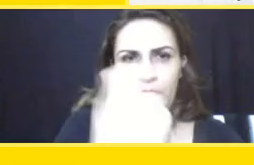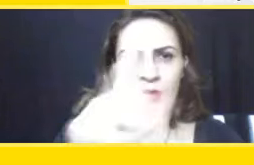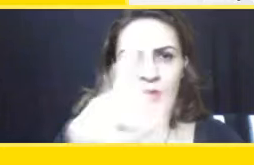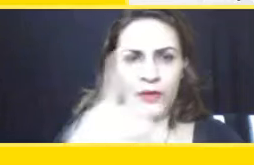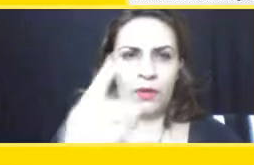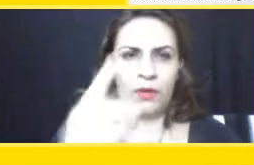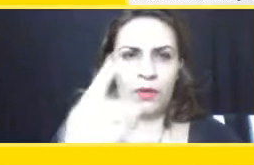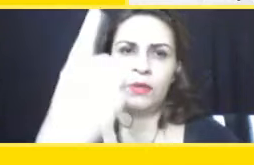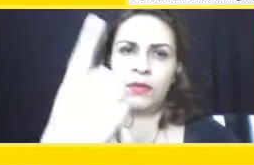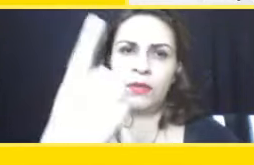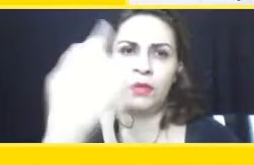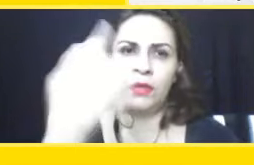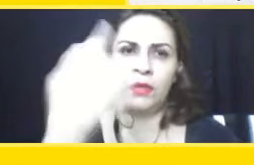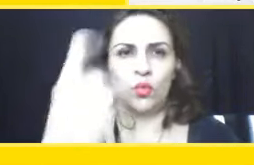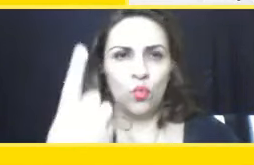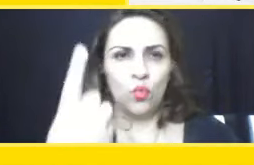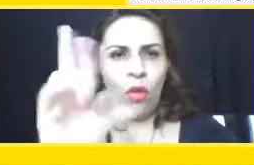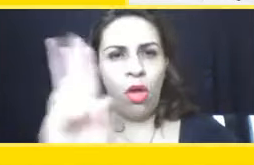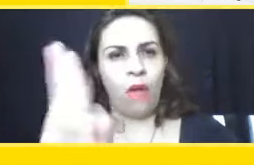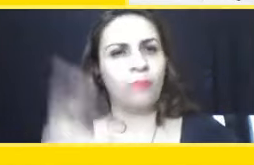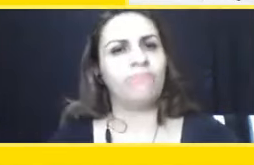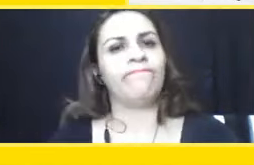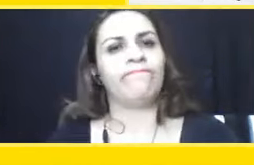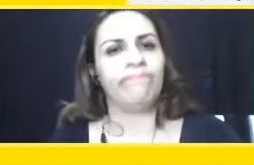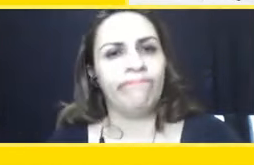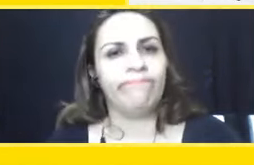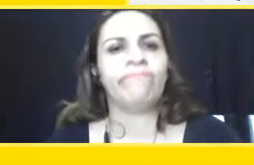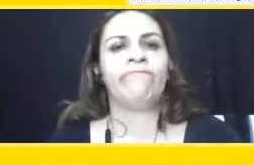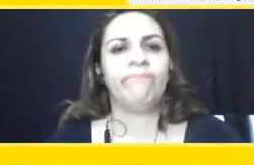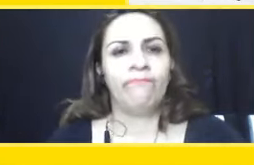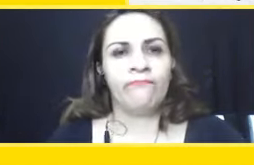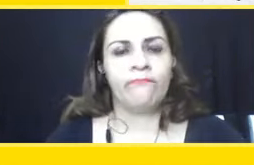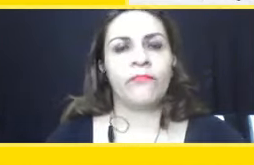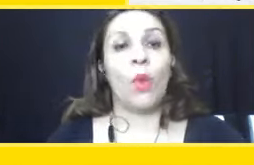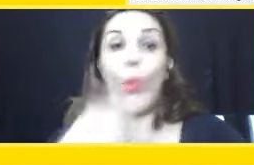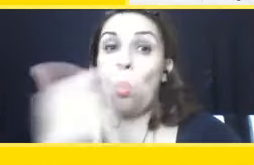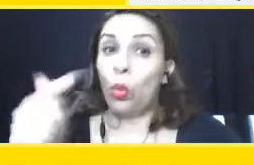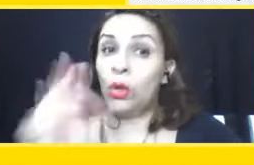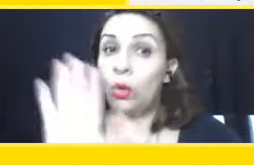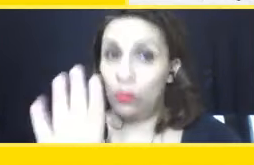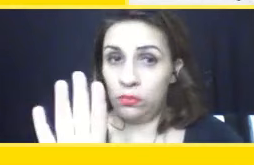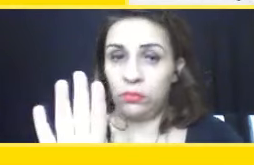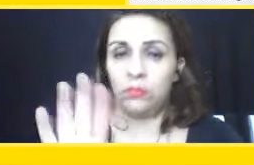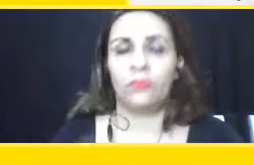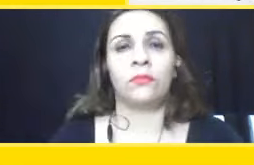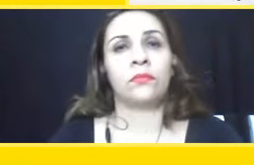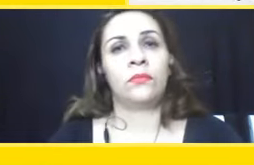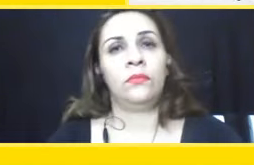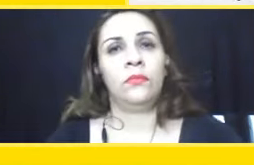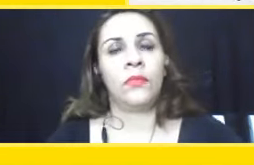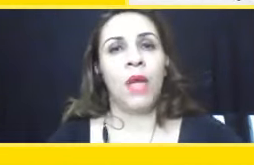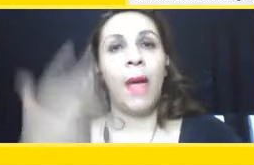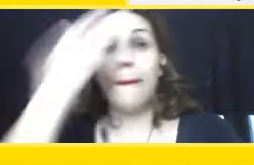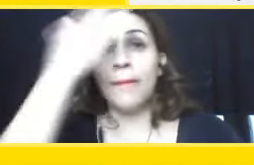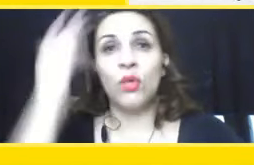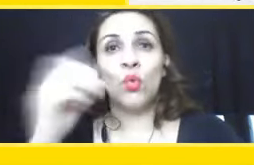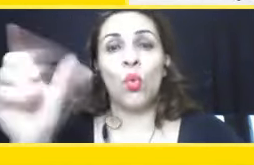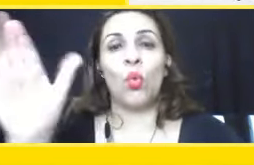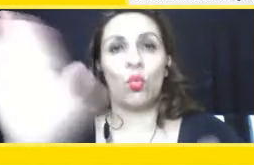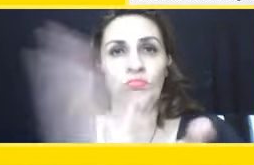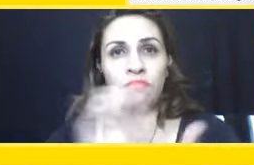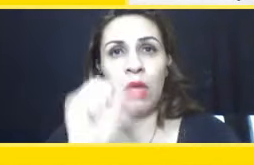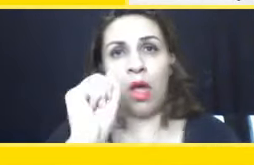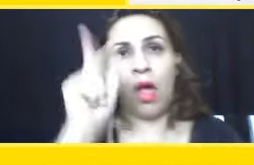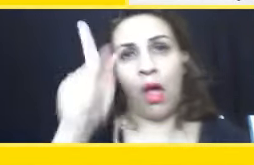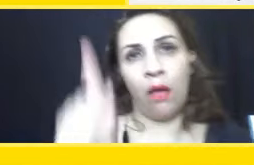R$ 6.101, certo? Tem um outro ponto que é importante também, que o beneficiário, quando o aposentado,